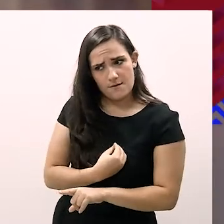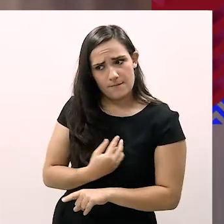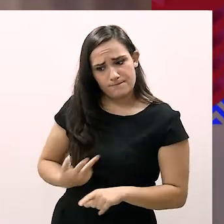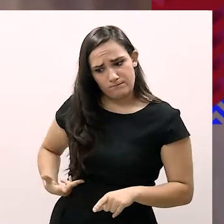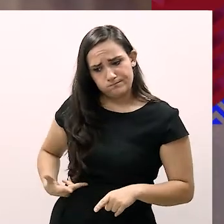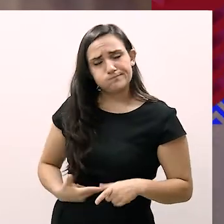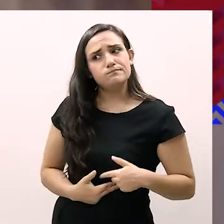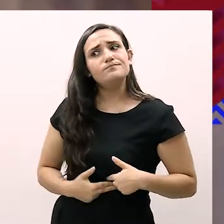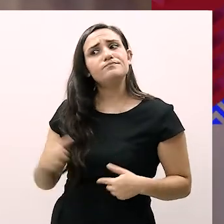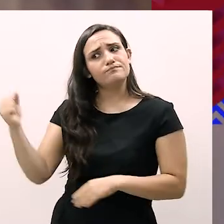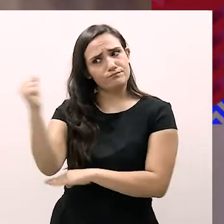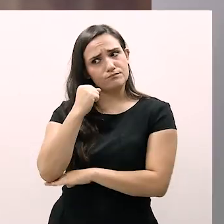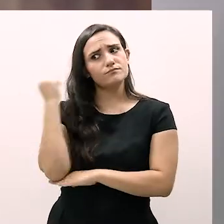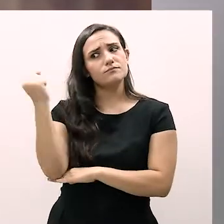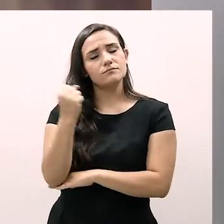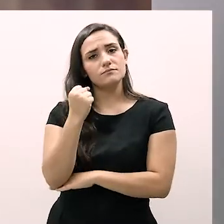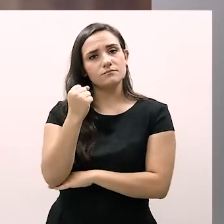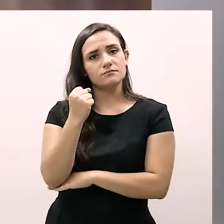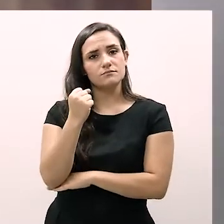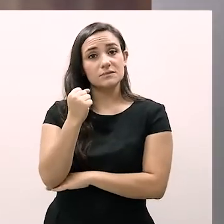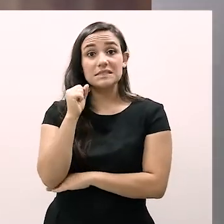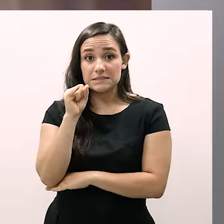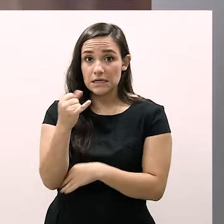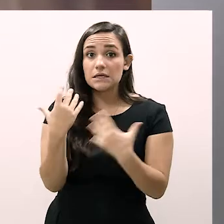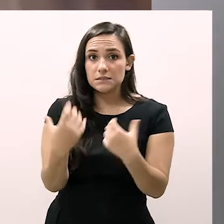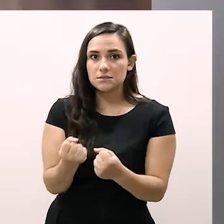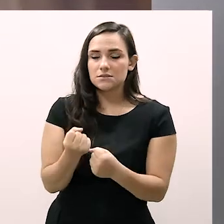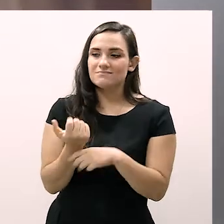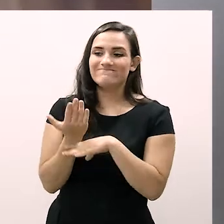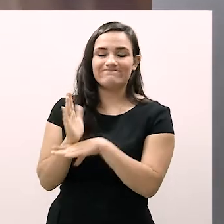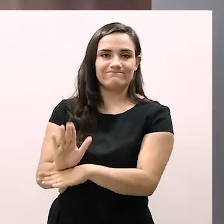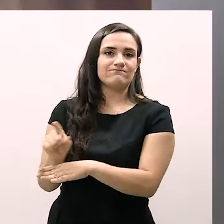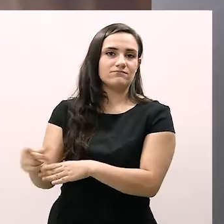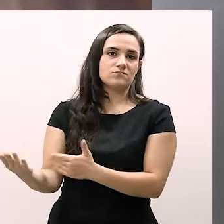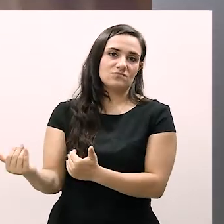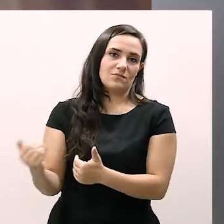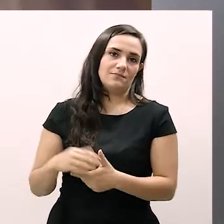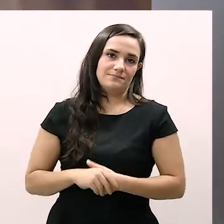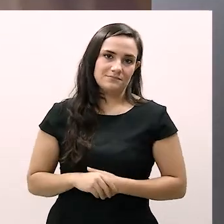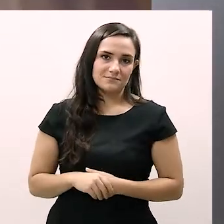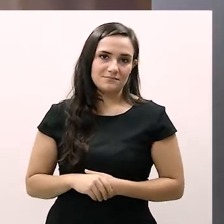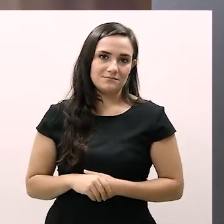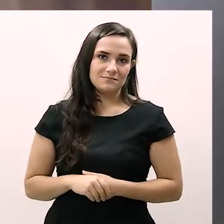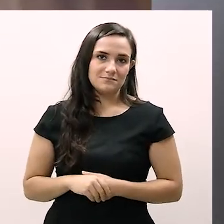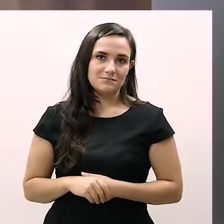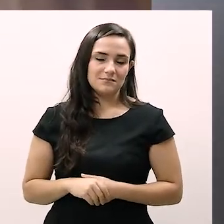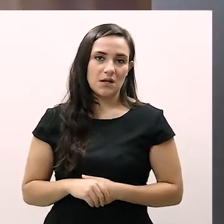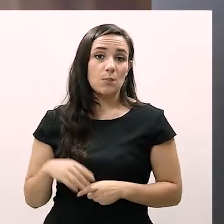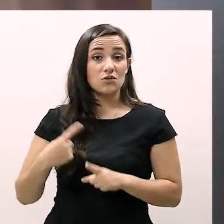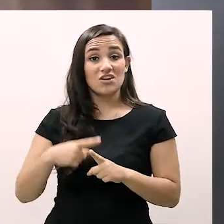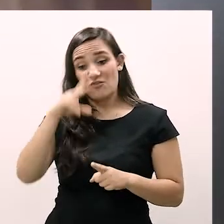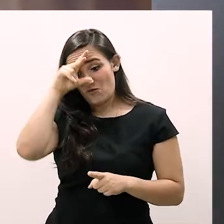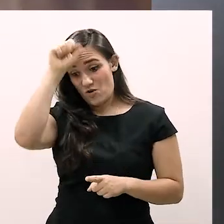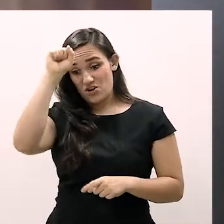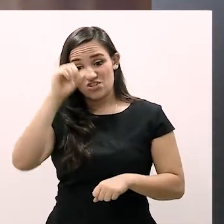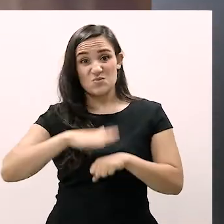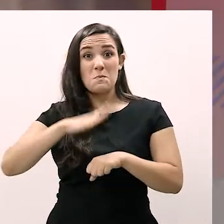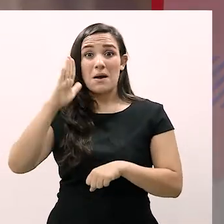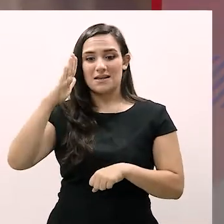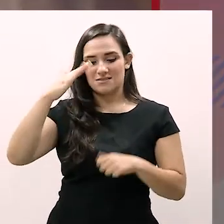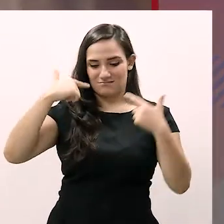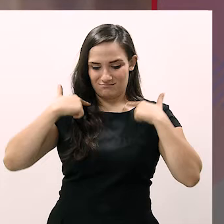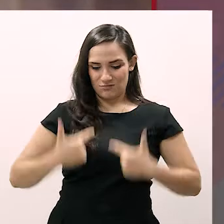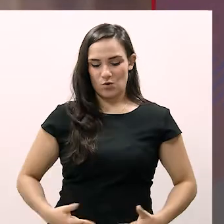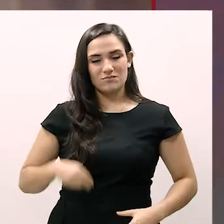vão realizar, eles se beneficiam muito em ser operados, porque eles não desenvolvem as doenças que habitualmente a obesidade traz